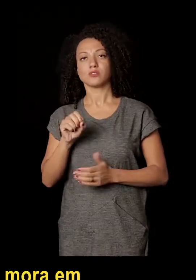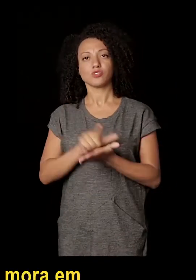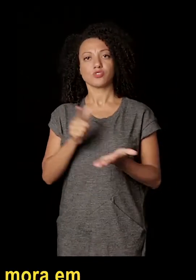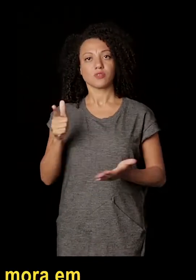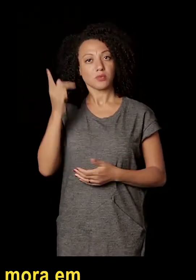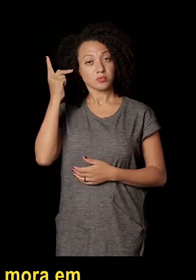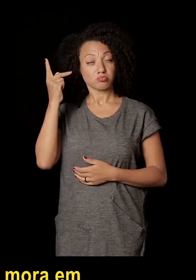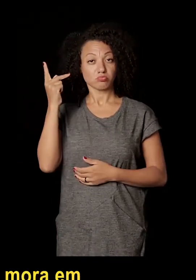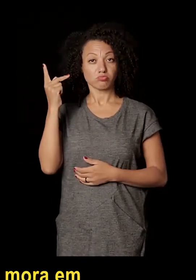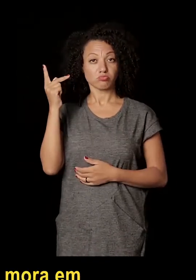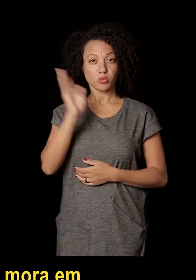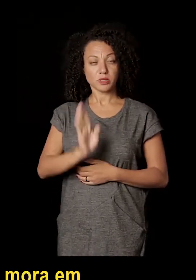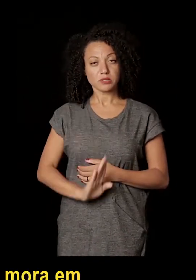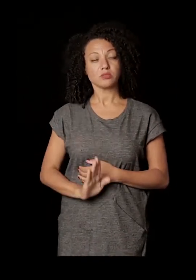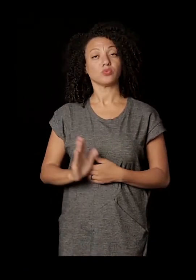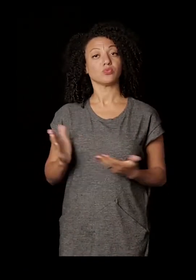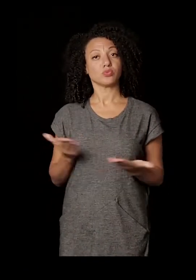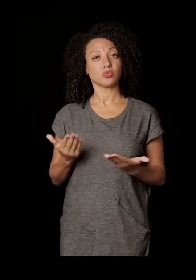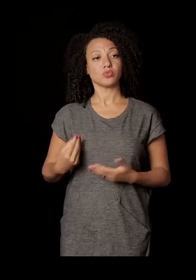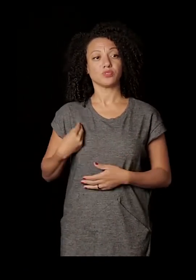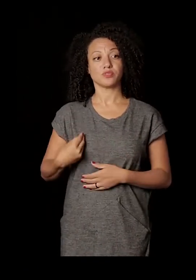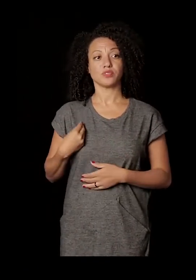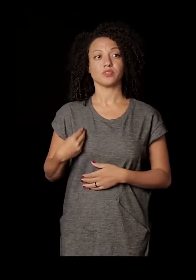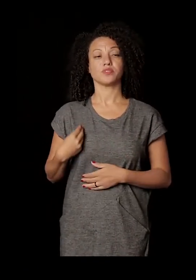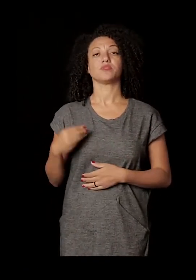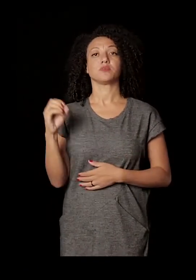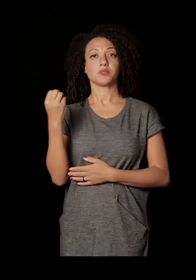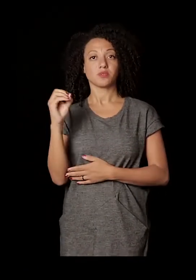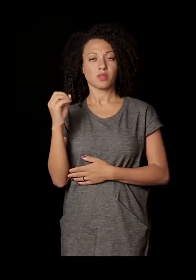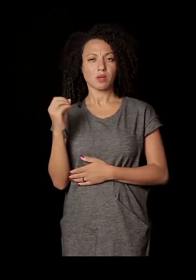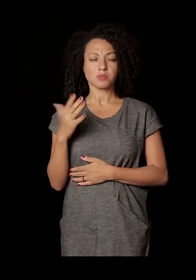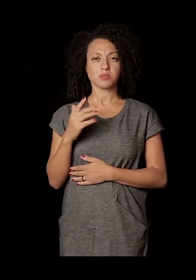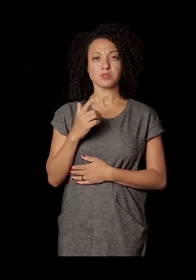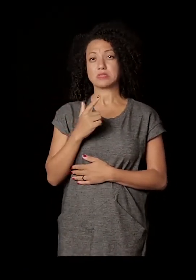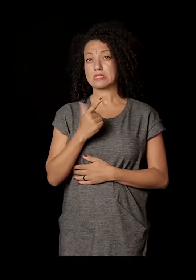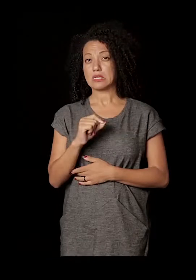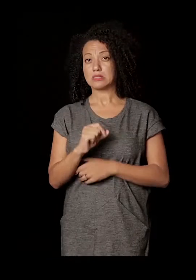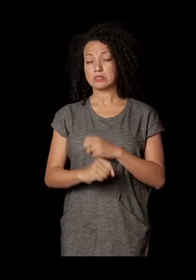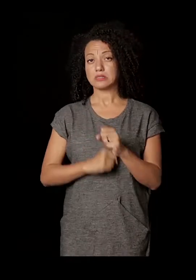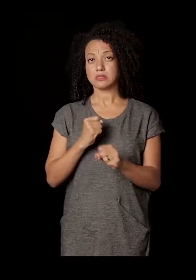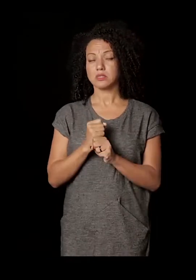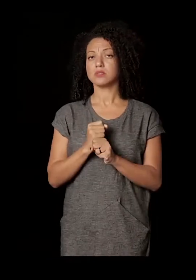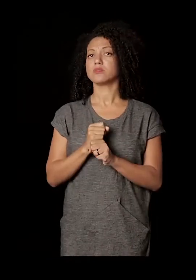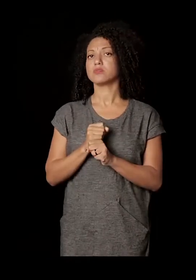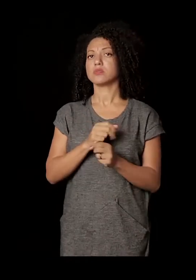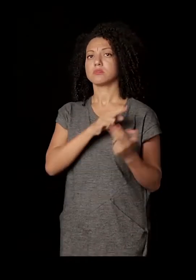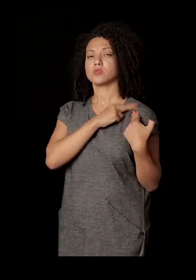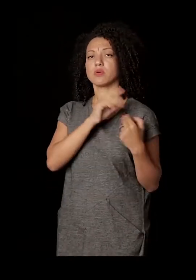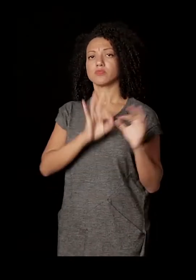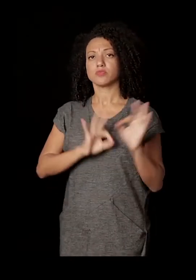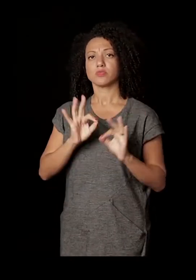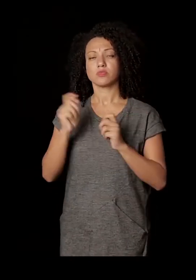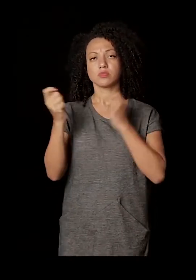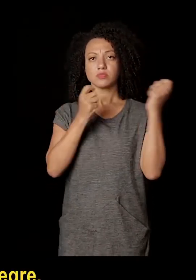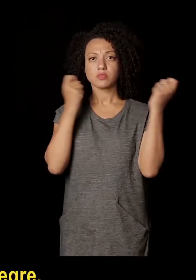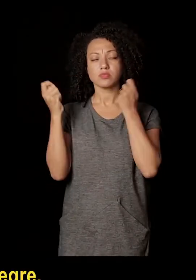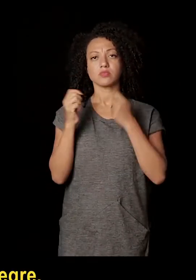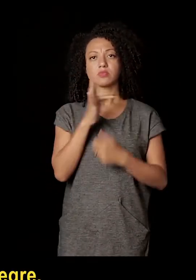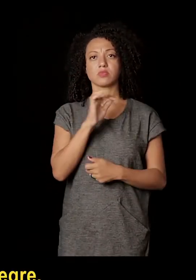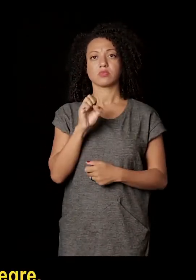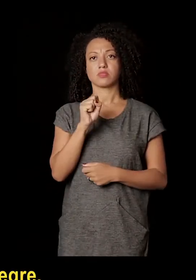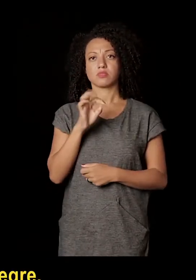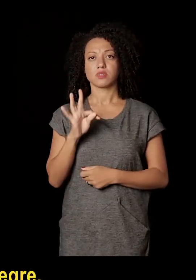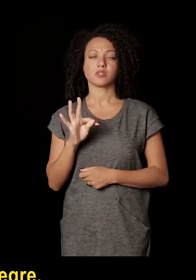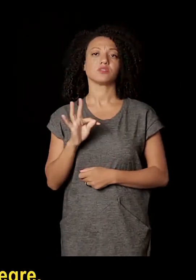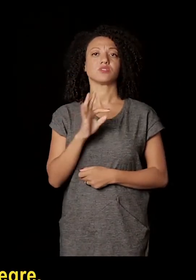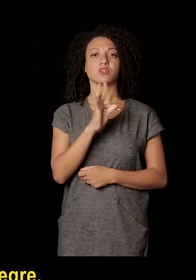em Porto Alegre e há 10 anos que organiza... 10 anos, Carlos? 10 anos organiza o festival, o Fest Foto Poá, que é o